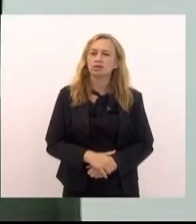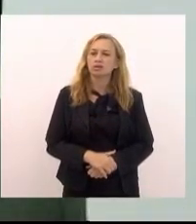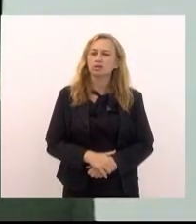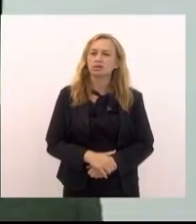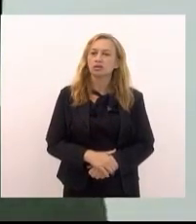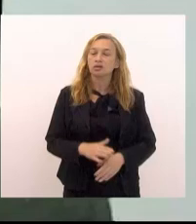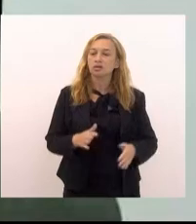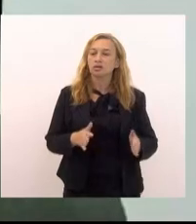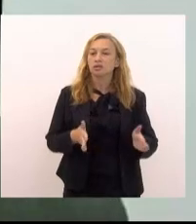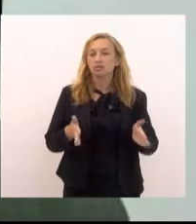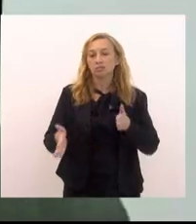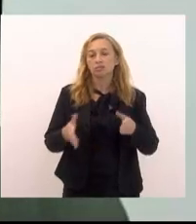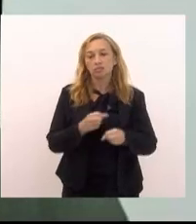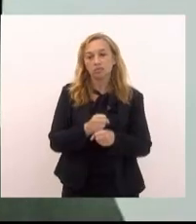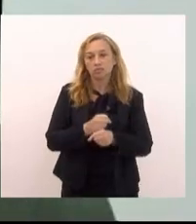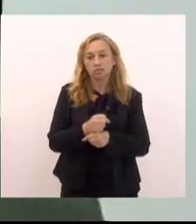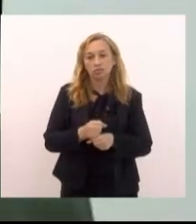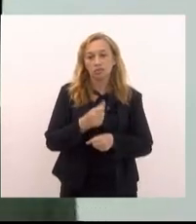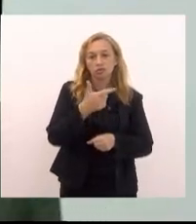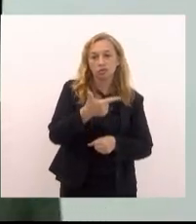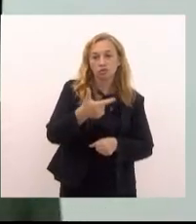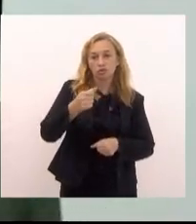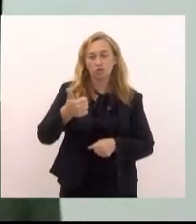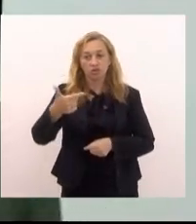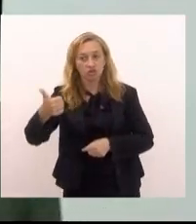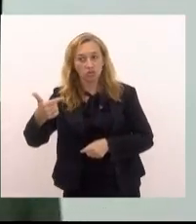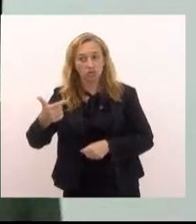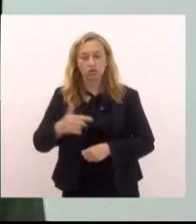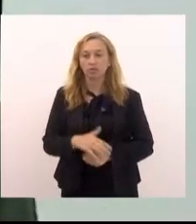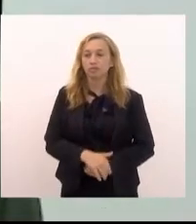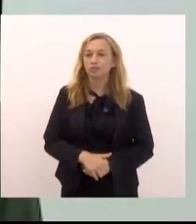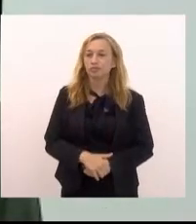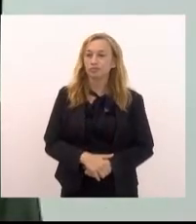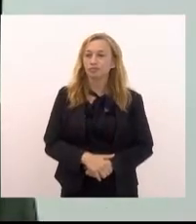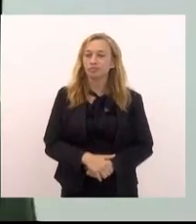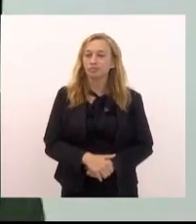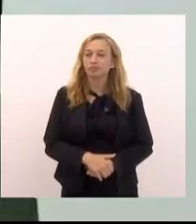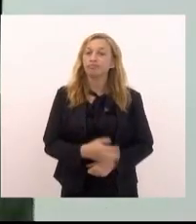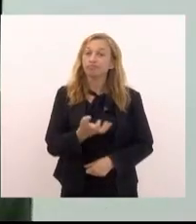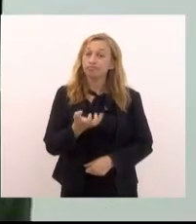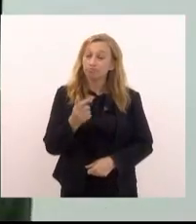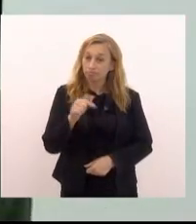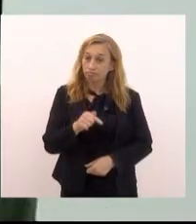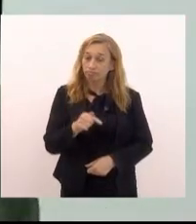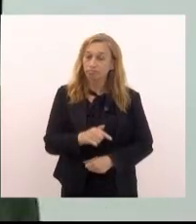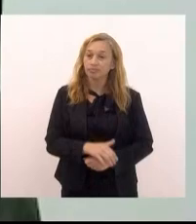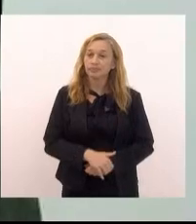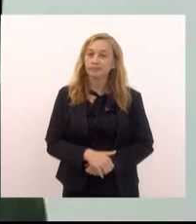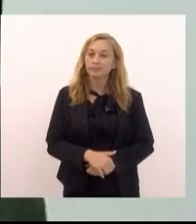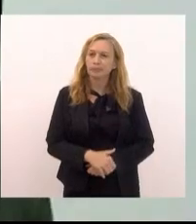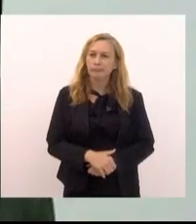durante este ano de 2022. E queria aqui